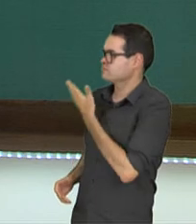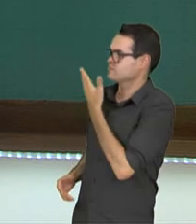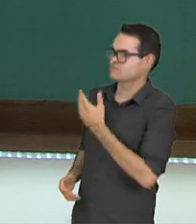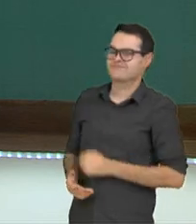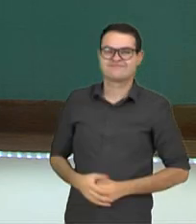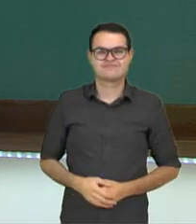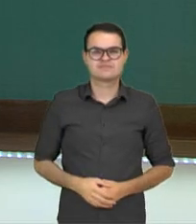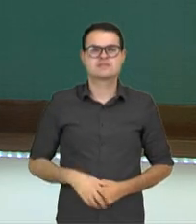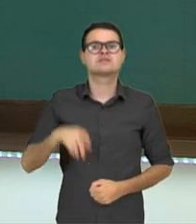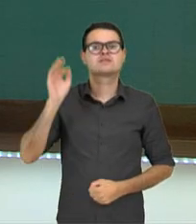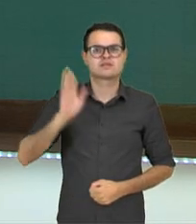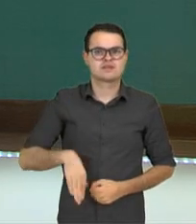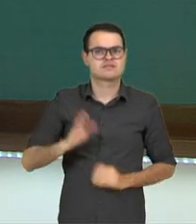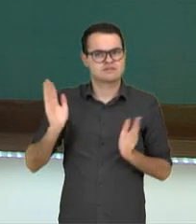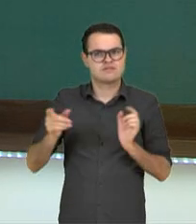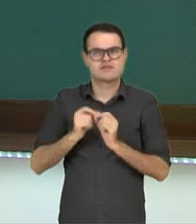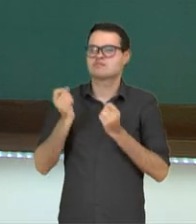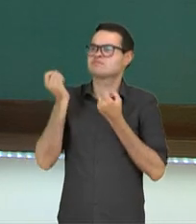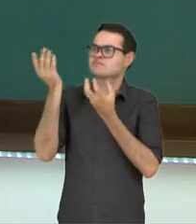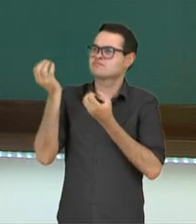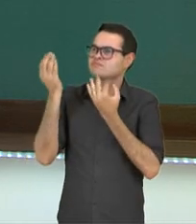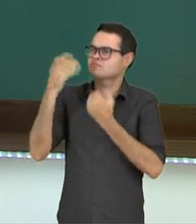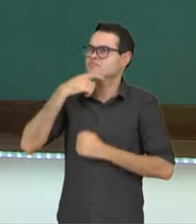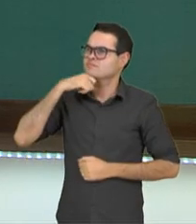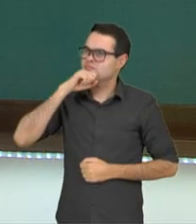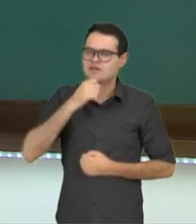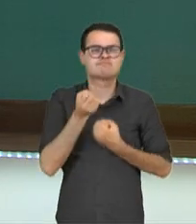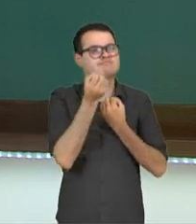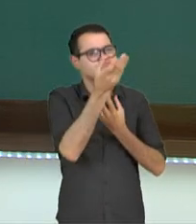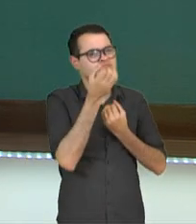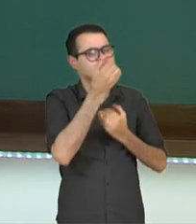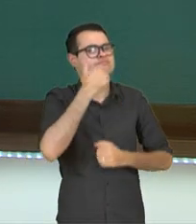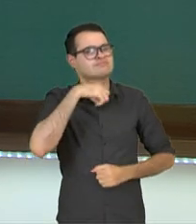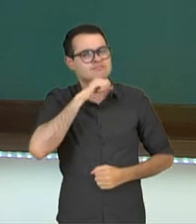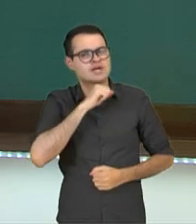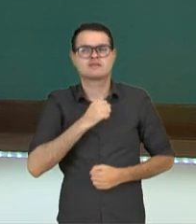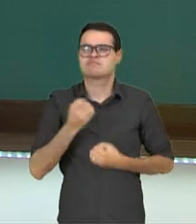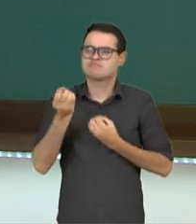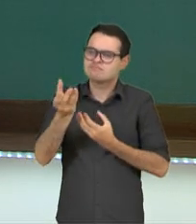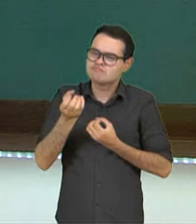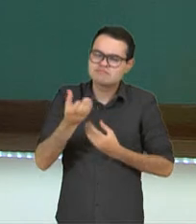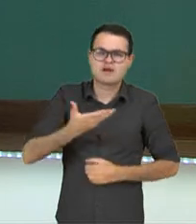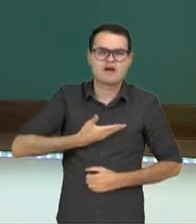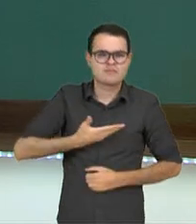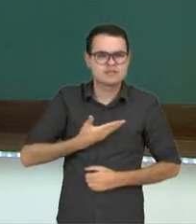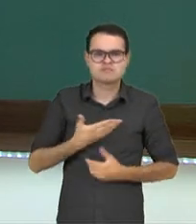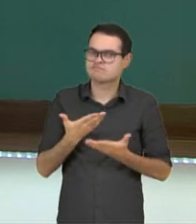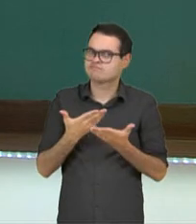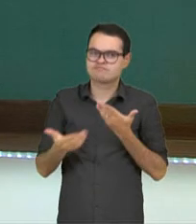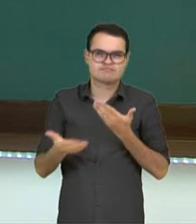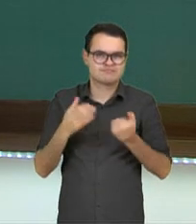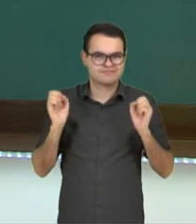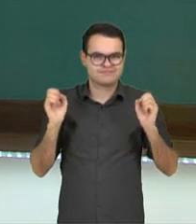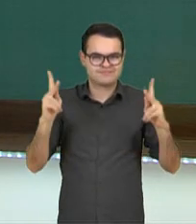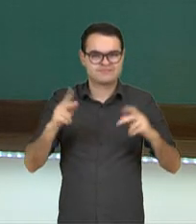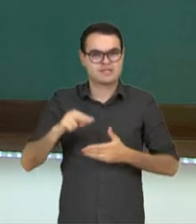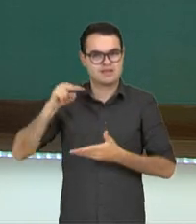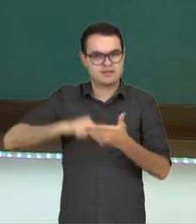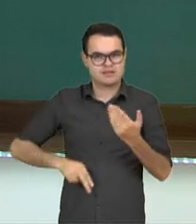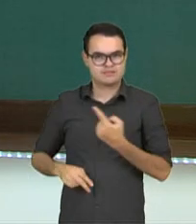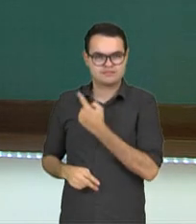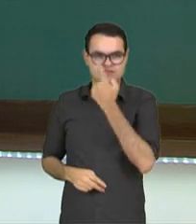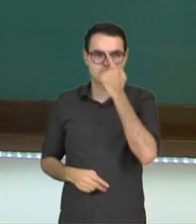já não fez isso? Para o pai, para a mãe, para um amigo, ok? Vamos ler o depoimento